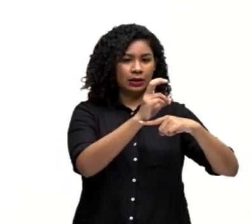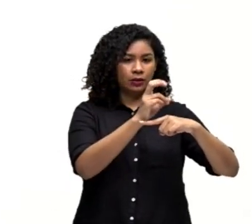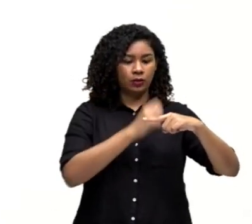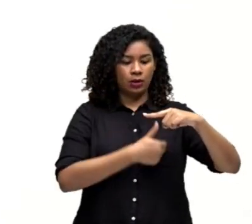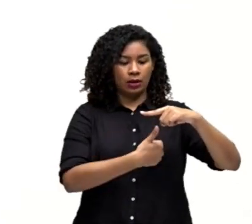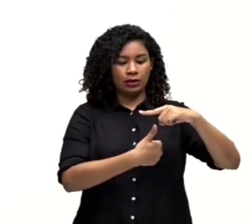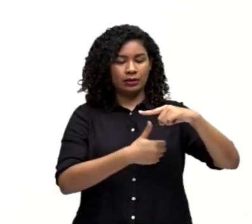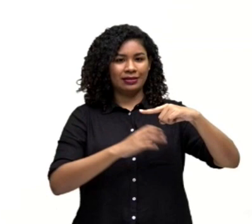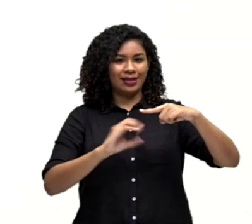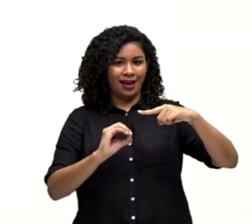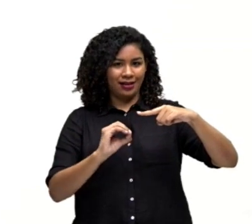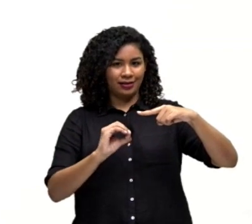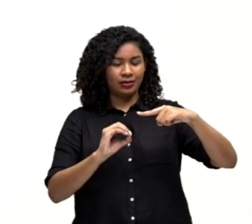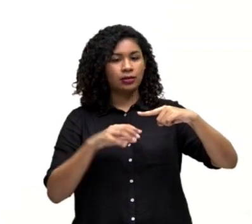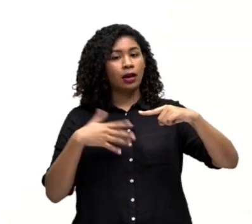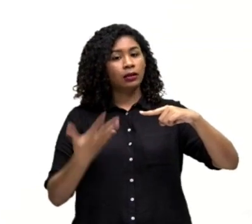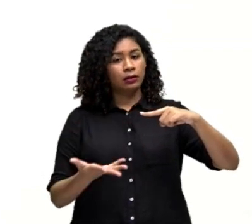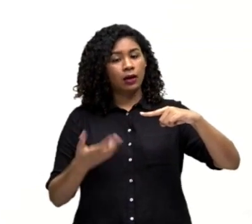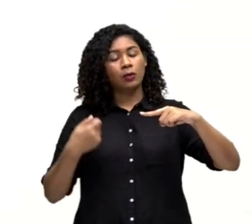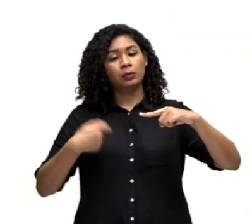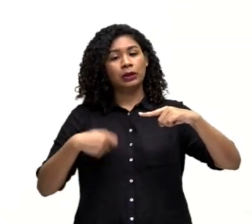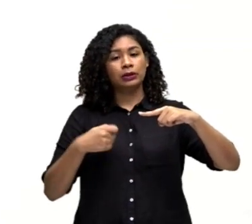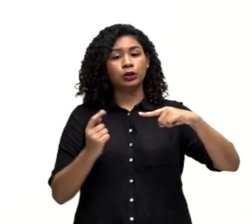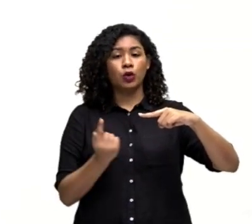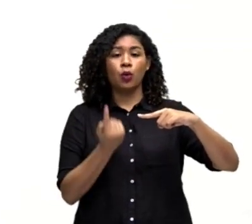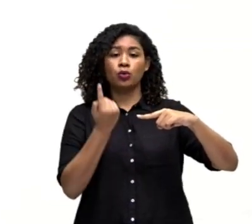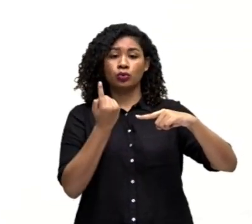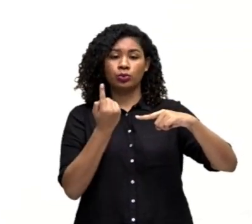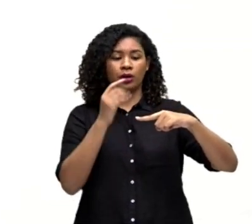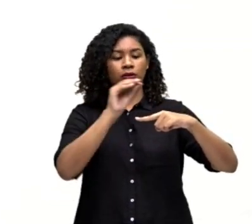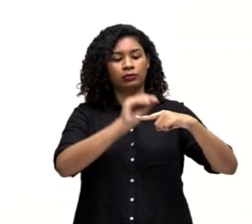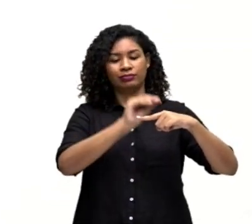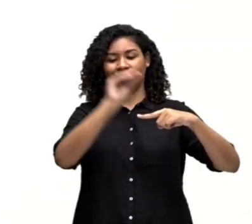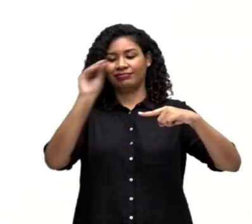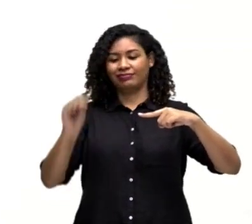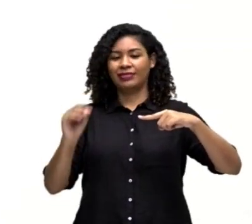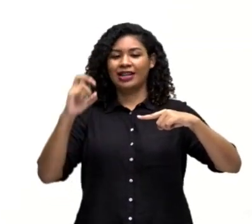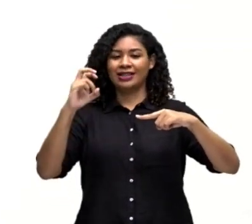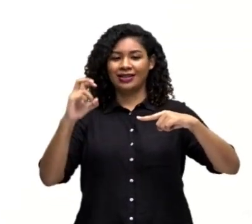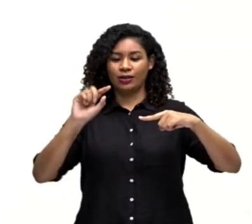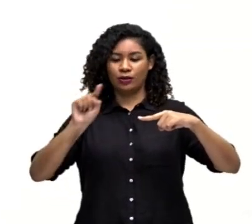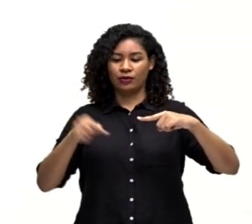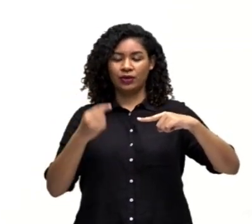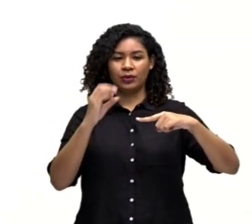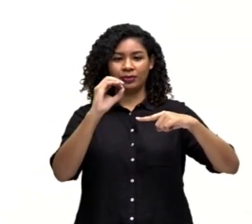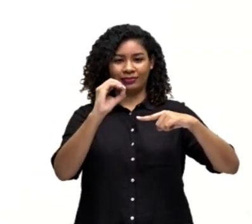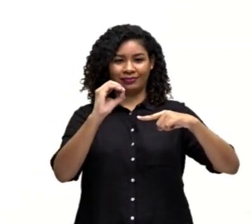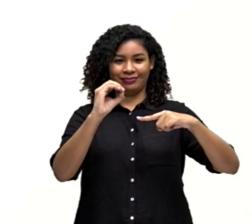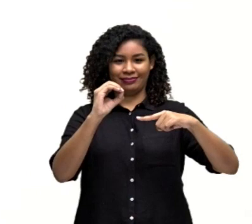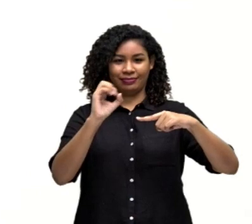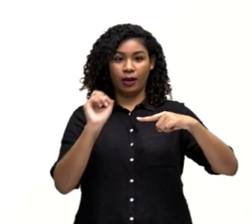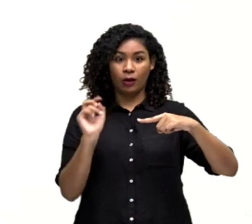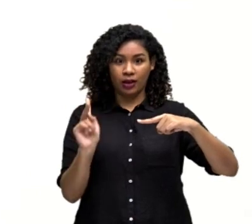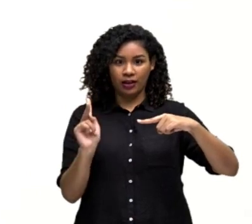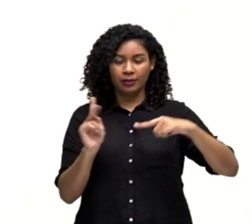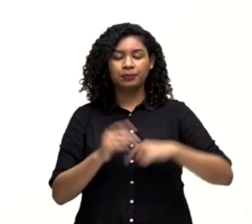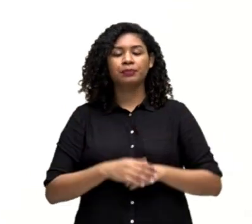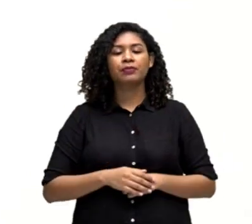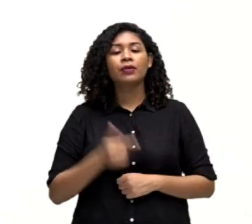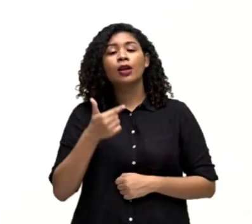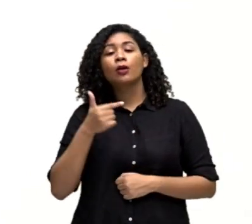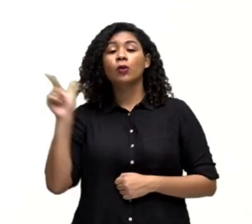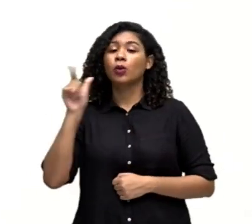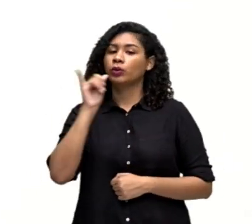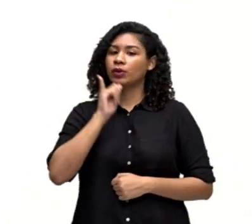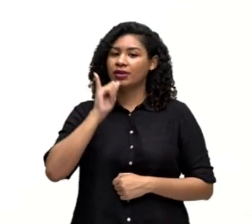10, então eu vou ter apenas uma casa decimal. Ok? Próximo exemplo agora. Olha